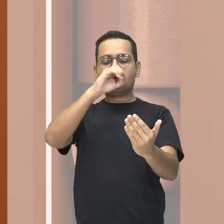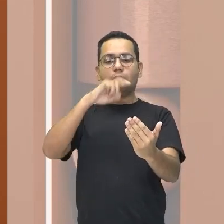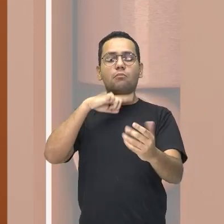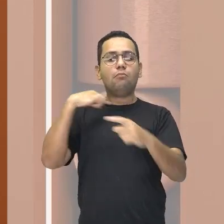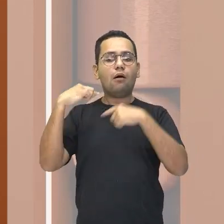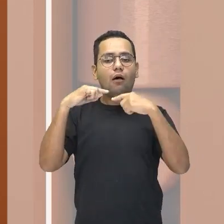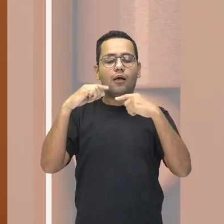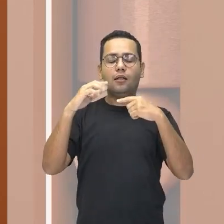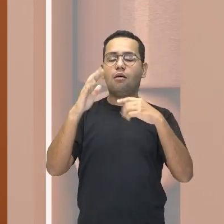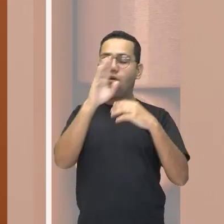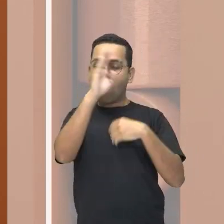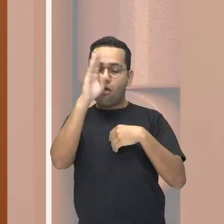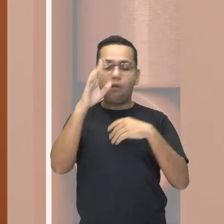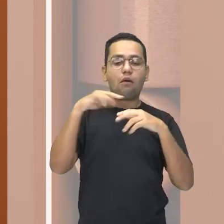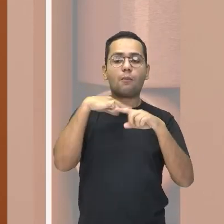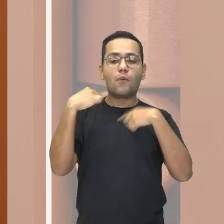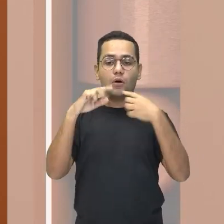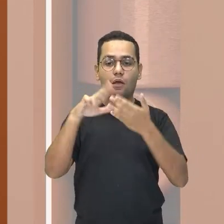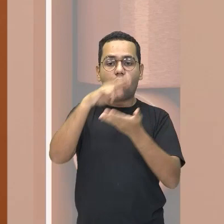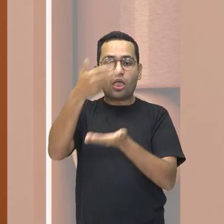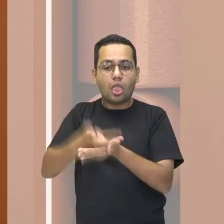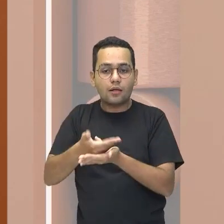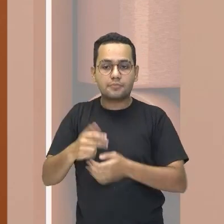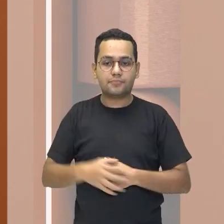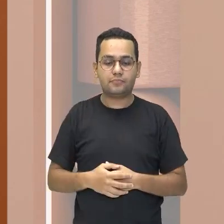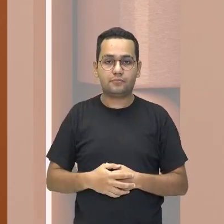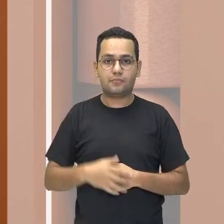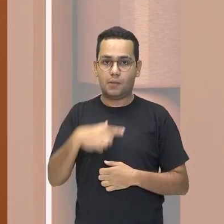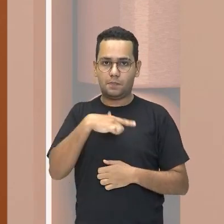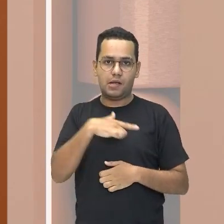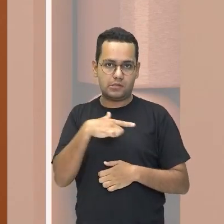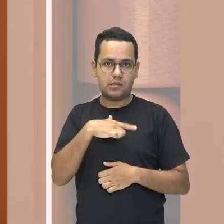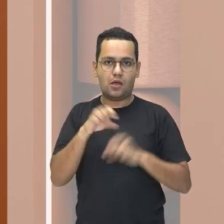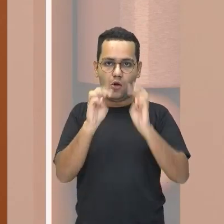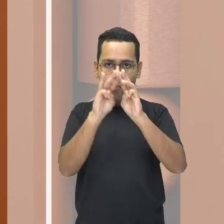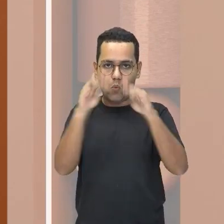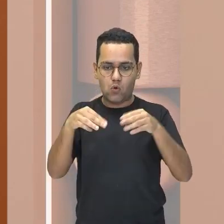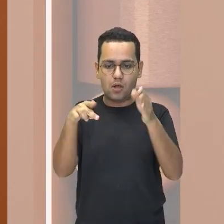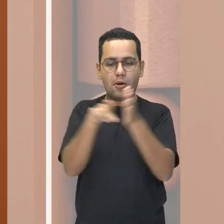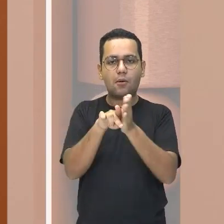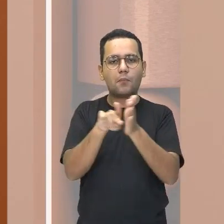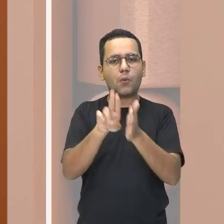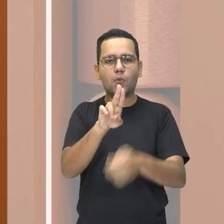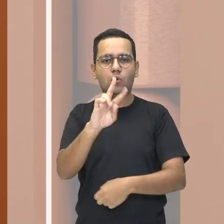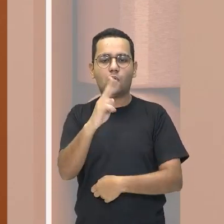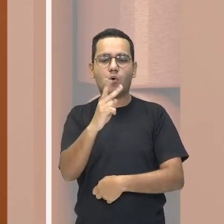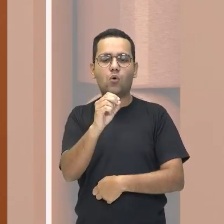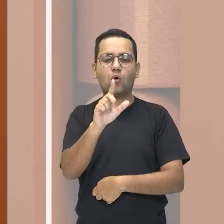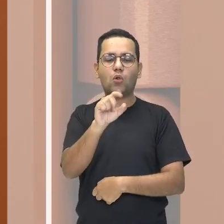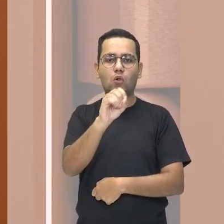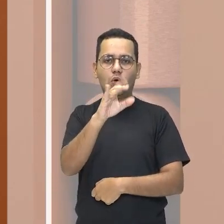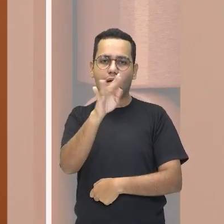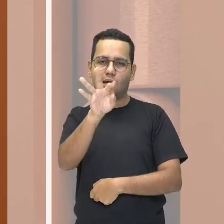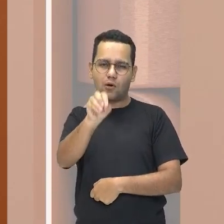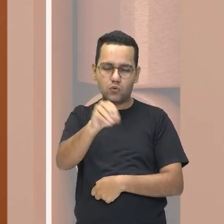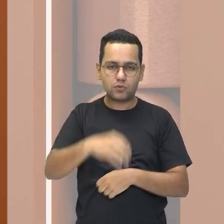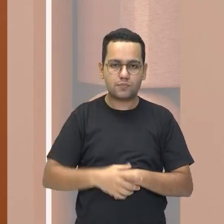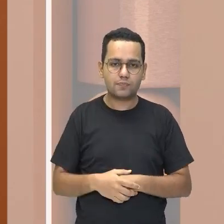elas permanecem ainda hoje no chamado Museu do Holocausto, onde em vários pontos